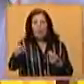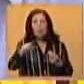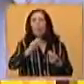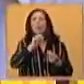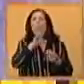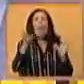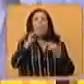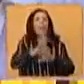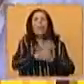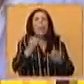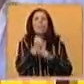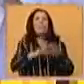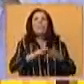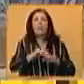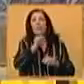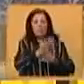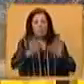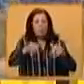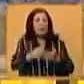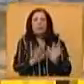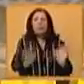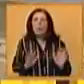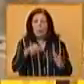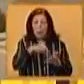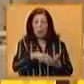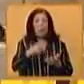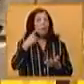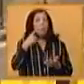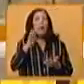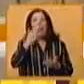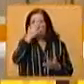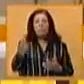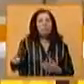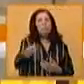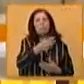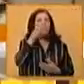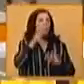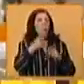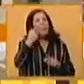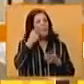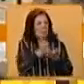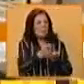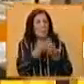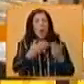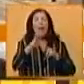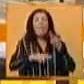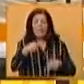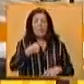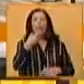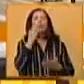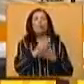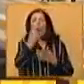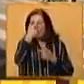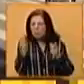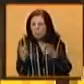não há mais nada a fazer. Morreu ali o ato tributário. Este é o cenário que se aplica à maior parte dos contribuintes. Segundo o Fisco, apenas uma